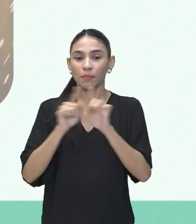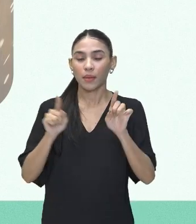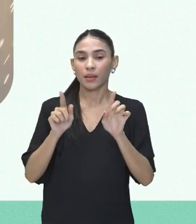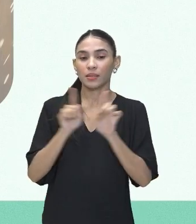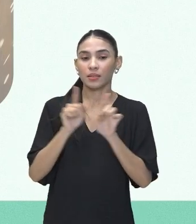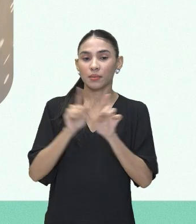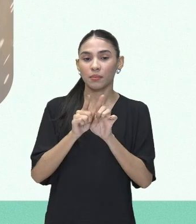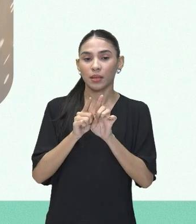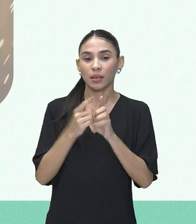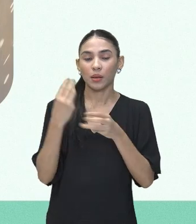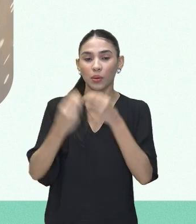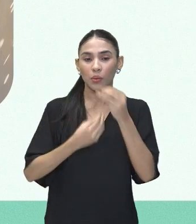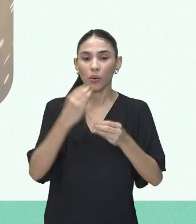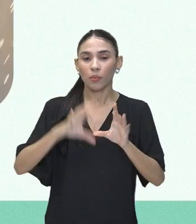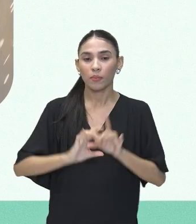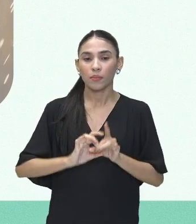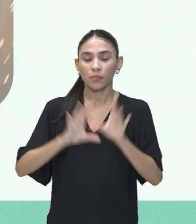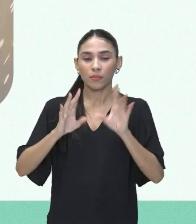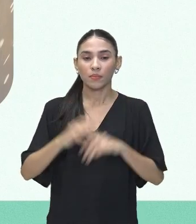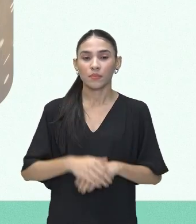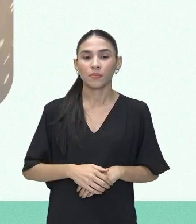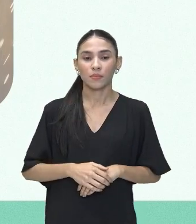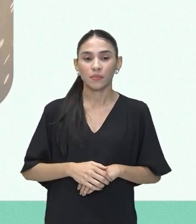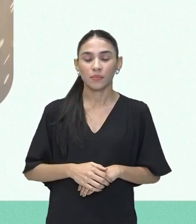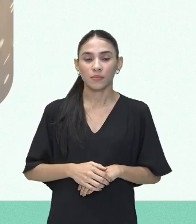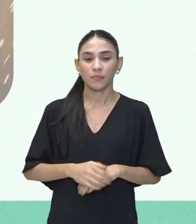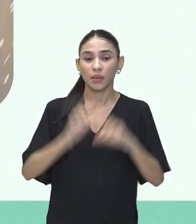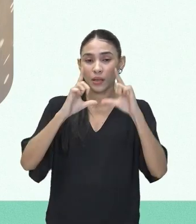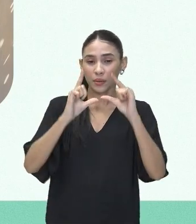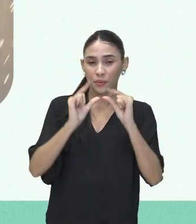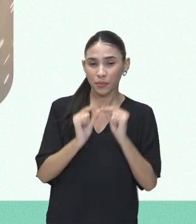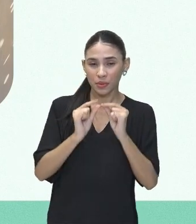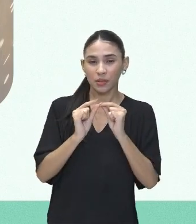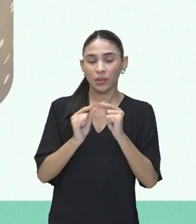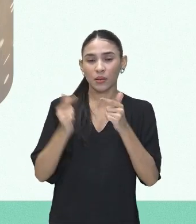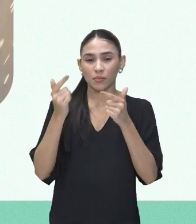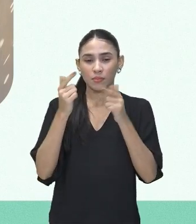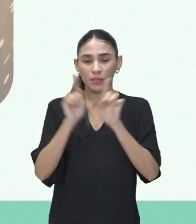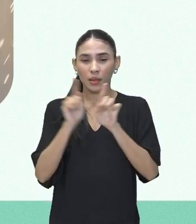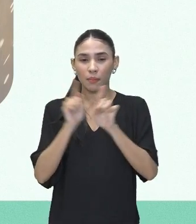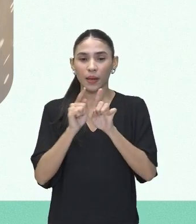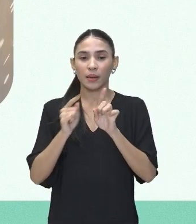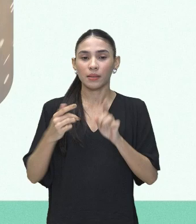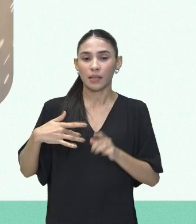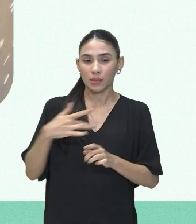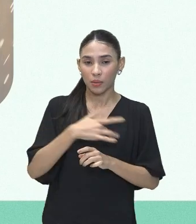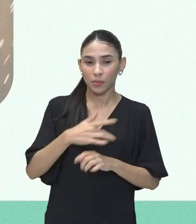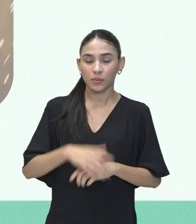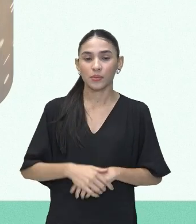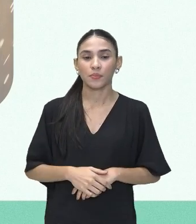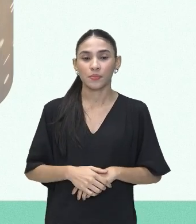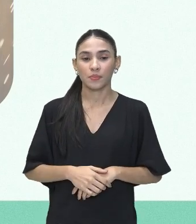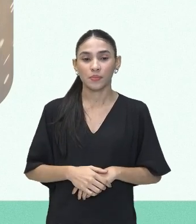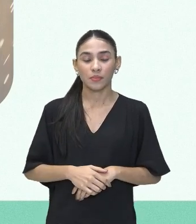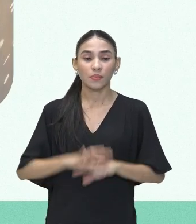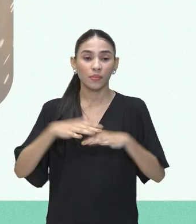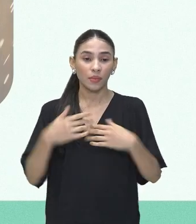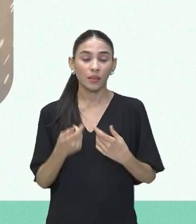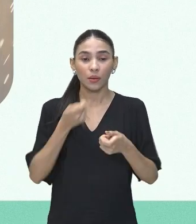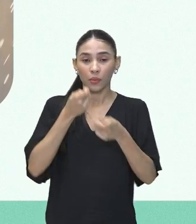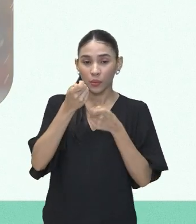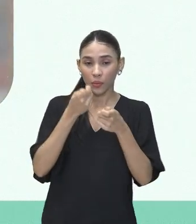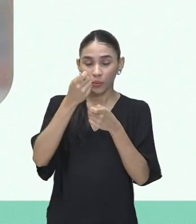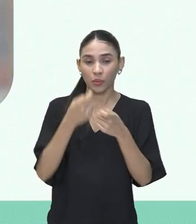de medidas preventivas, implicando em redução dos efeitos nocivos à saúde. Entretanto, este monitoramento